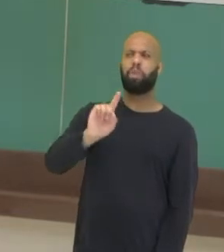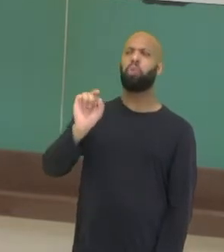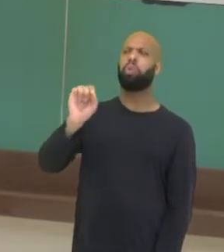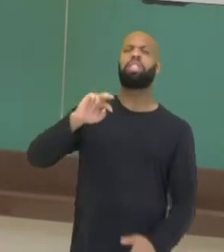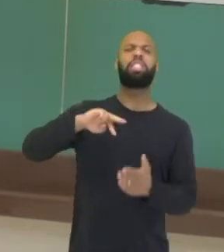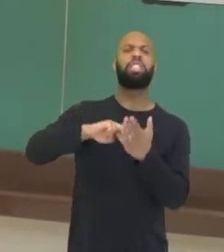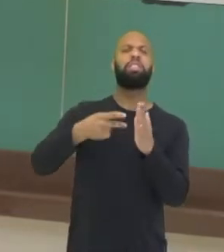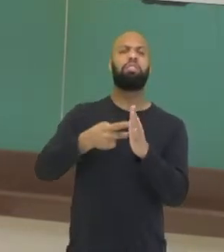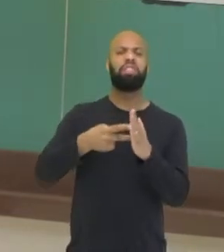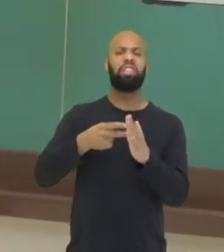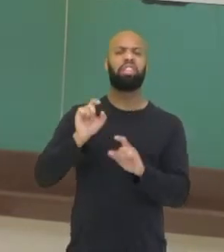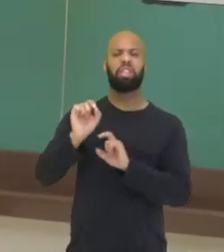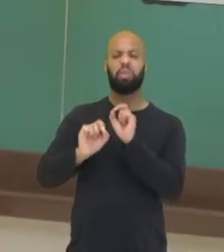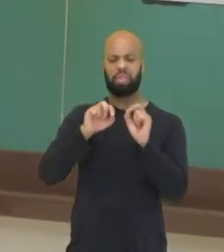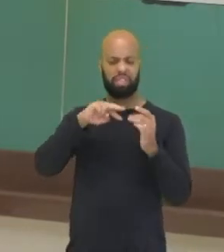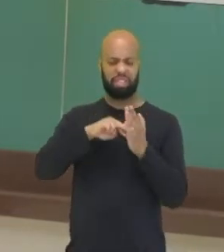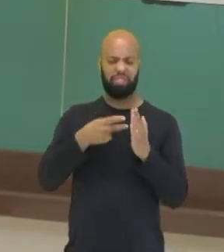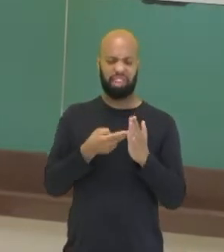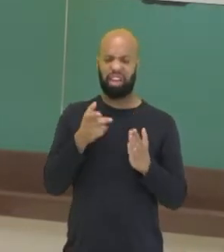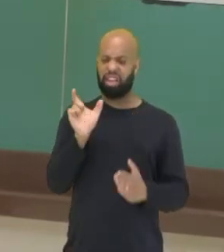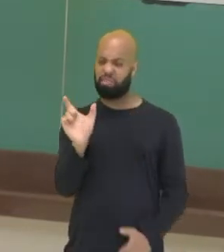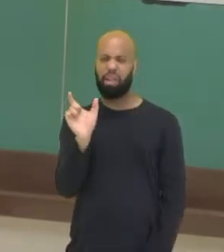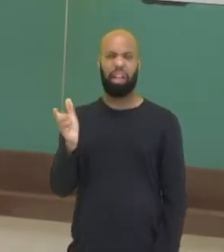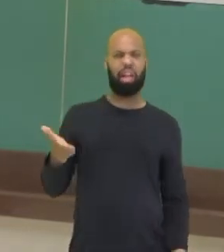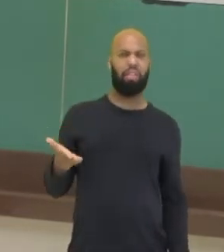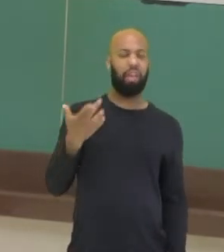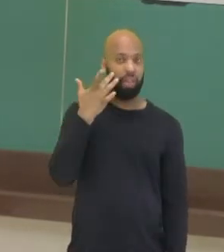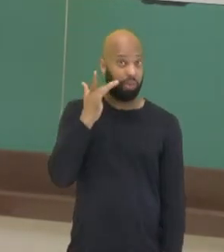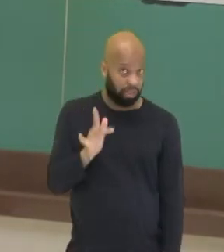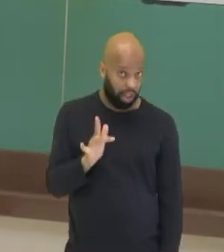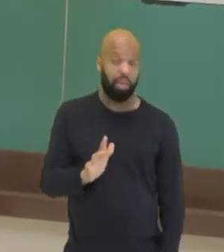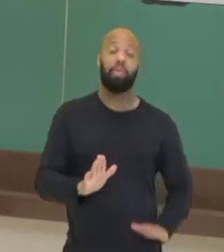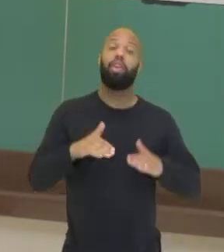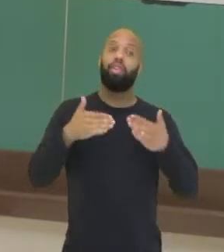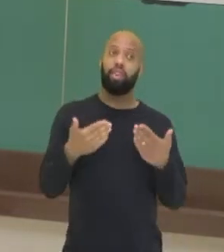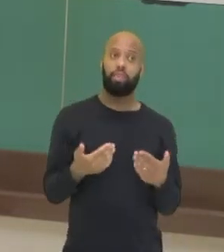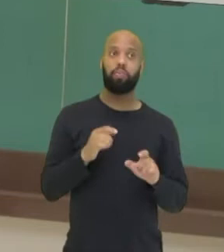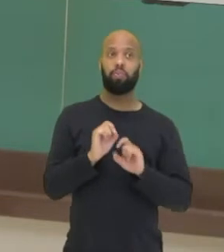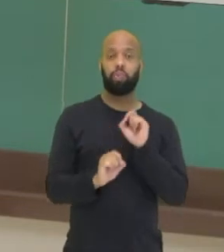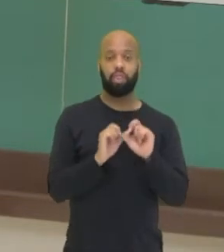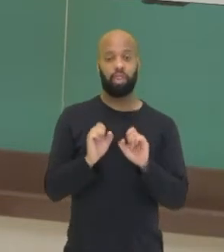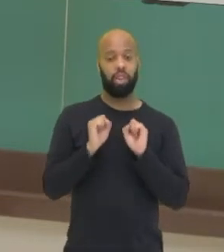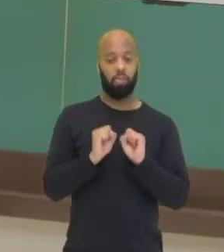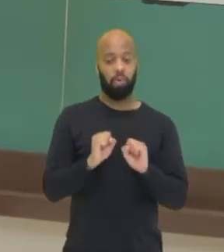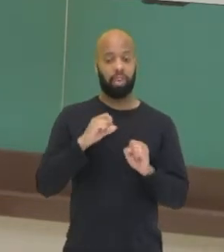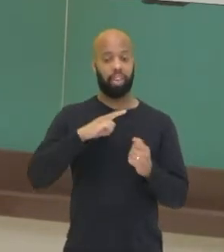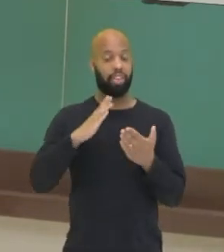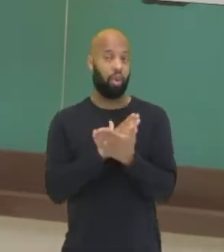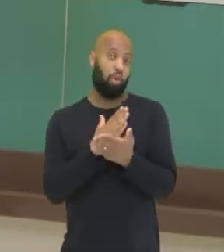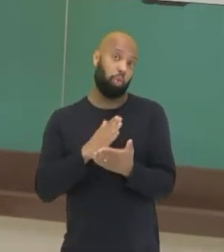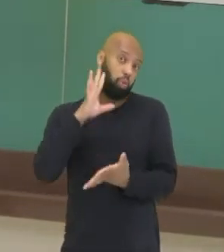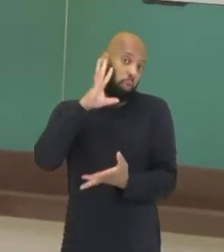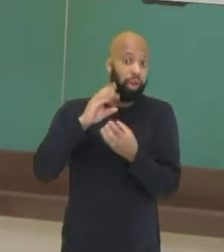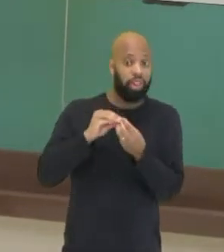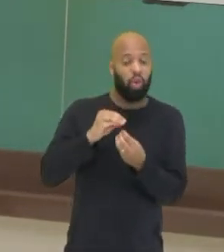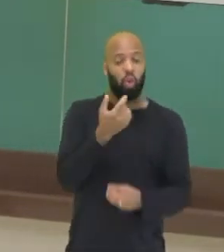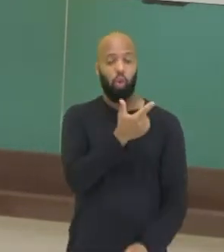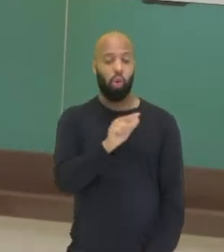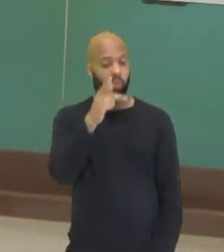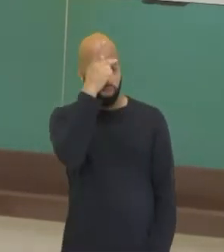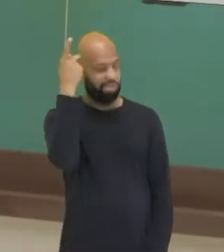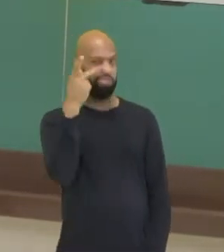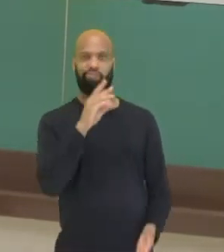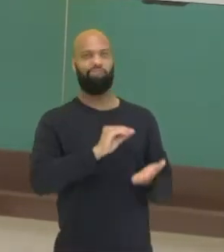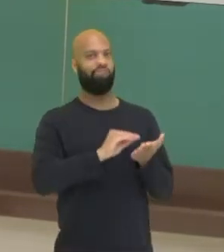dúvida sobre o que elas podem significar de verdade? É, então, talvez alguns entenderam, outros não, né?